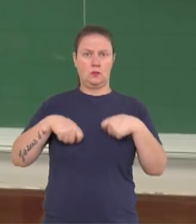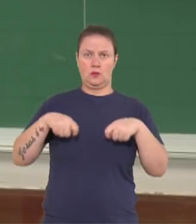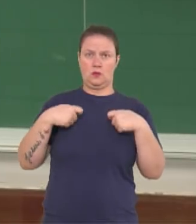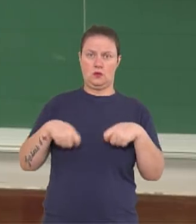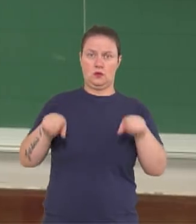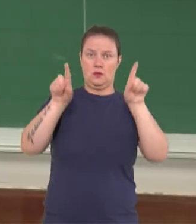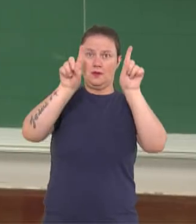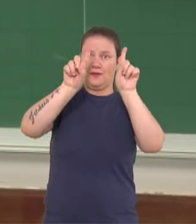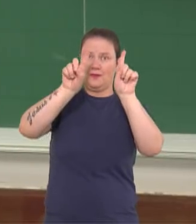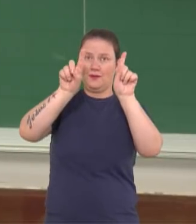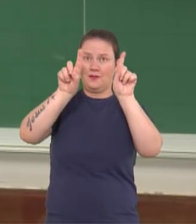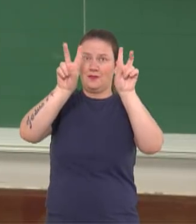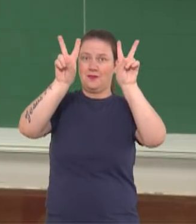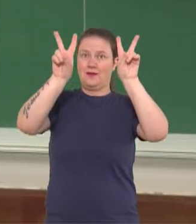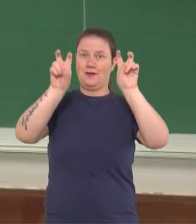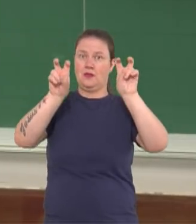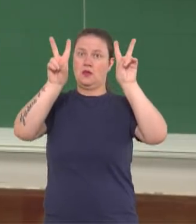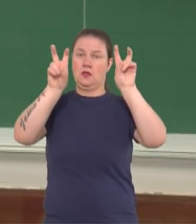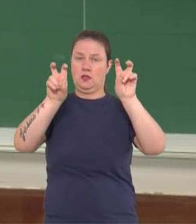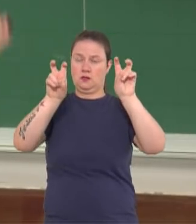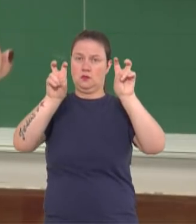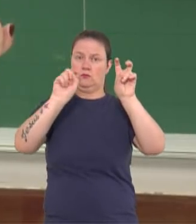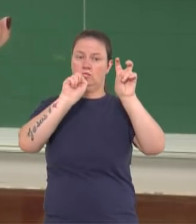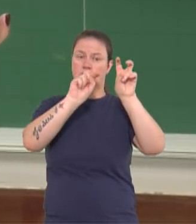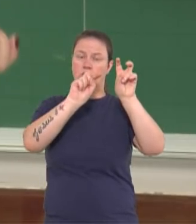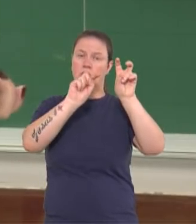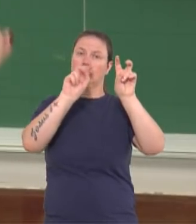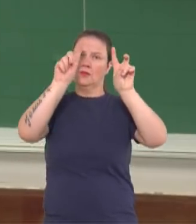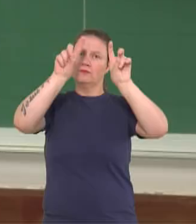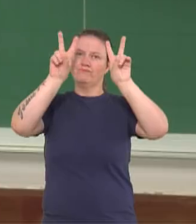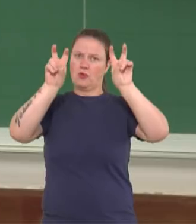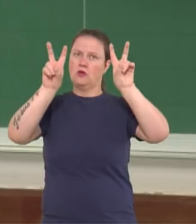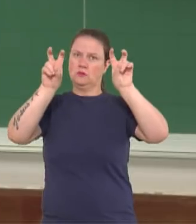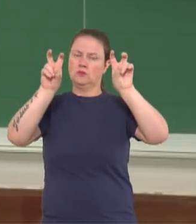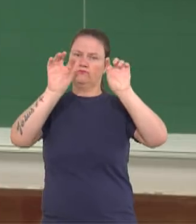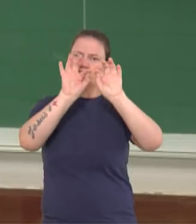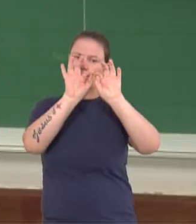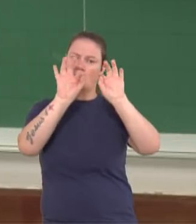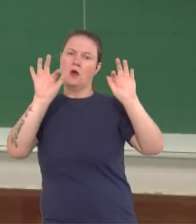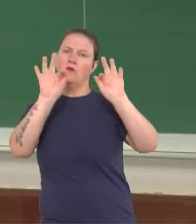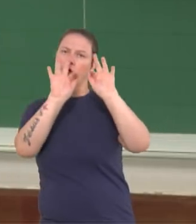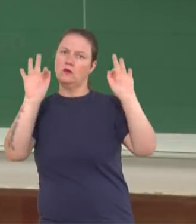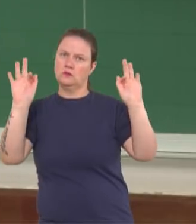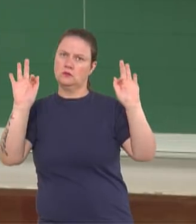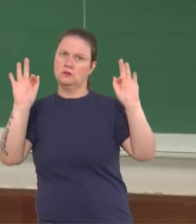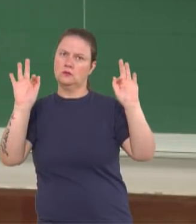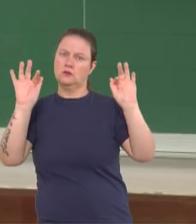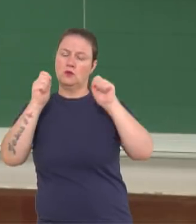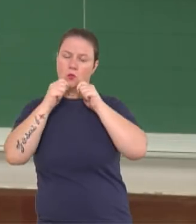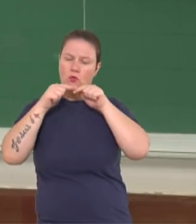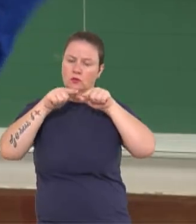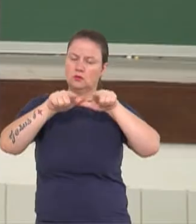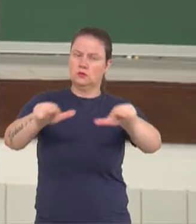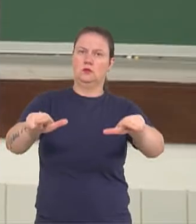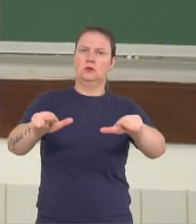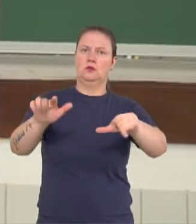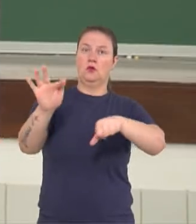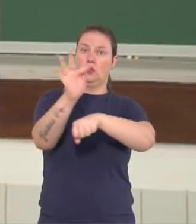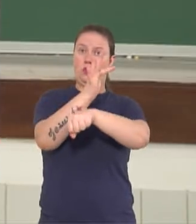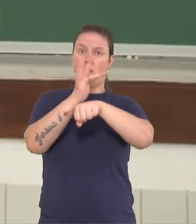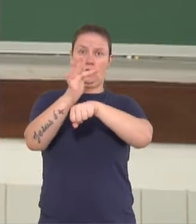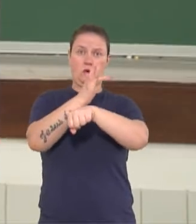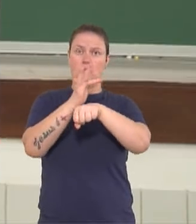Entre aspas, tem que marcar bem aí a citação do discurso direto, né? Mas tem que ser, no geral, uma linguagem bem formal, com bastante clareza e